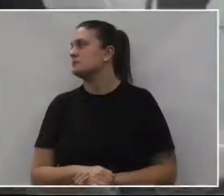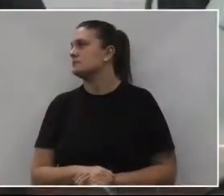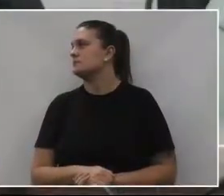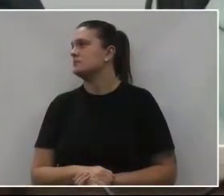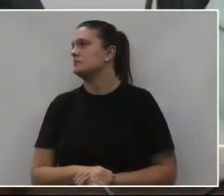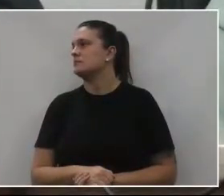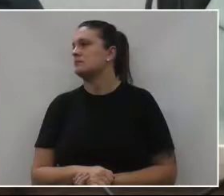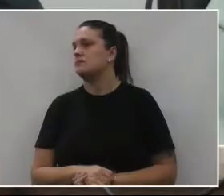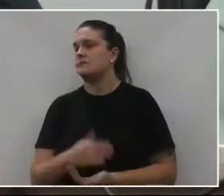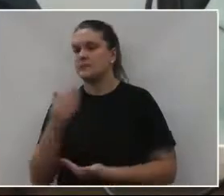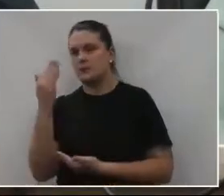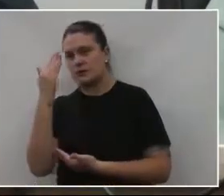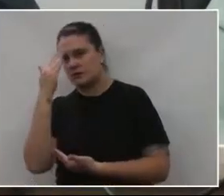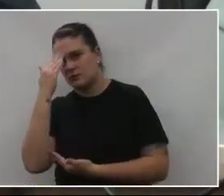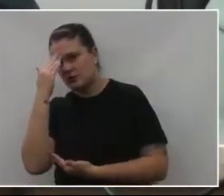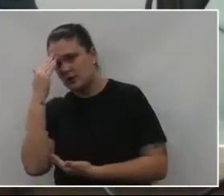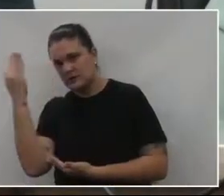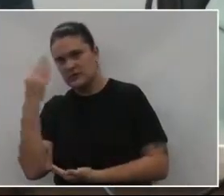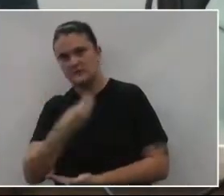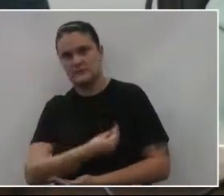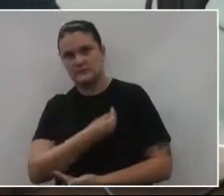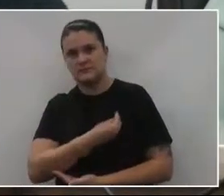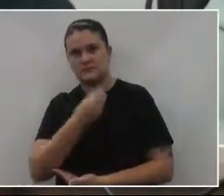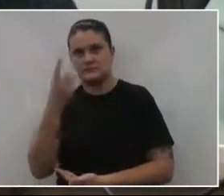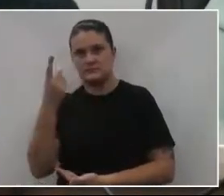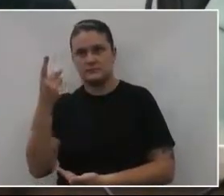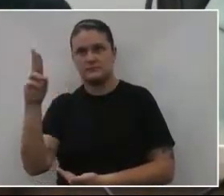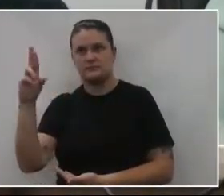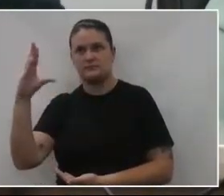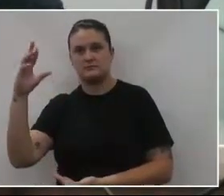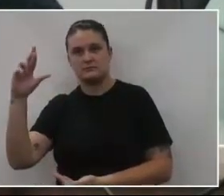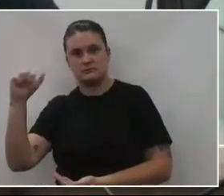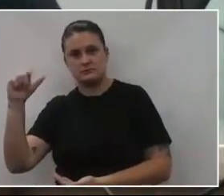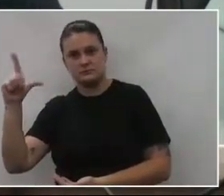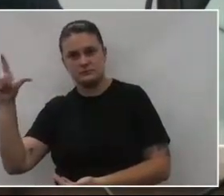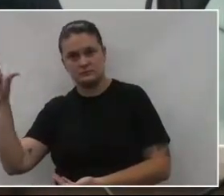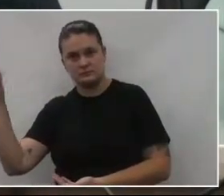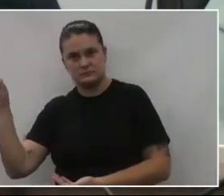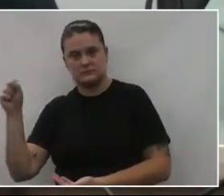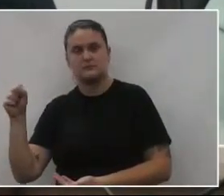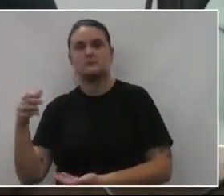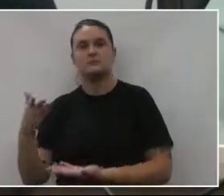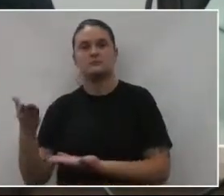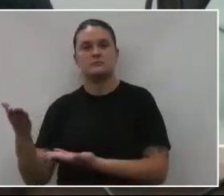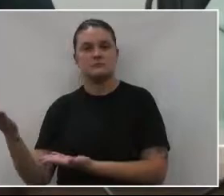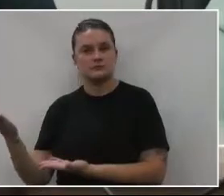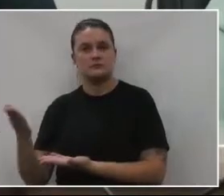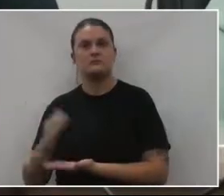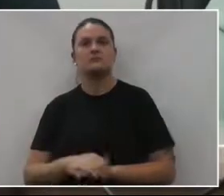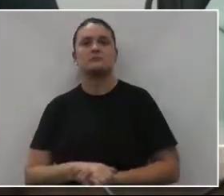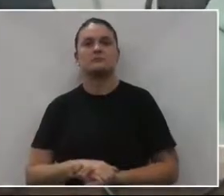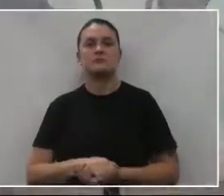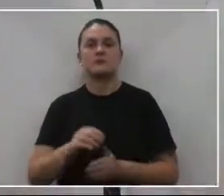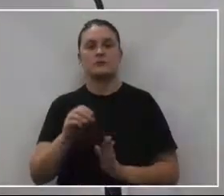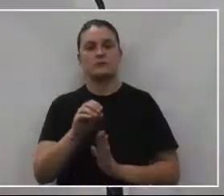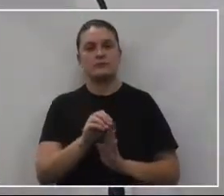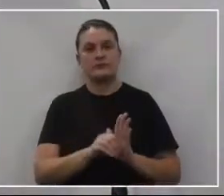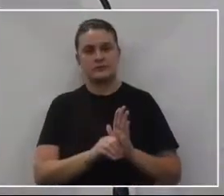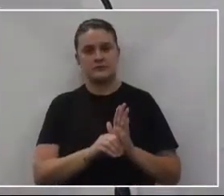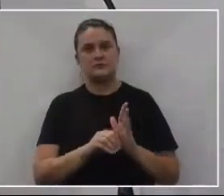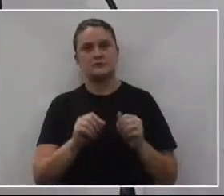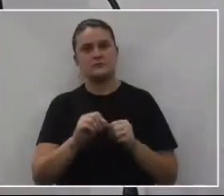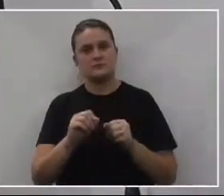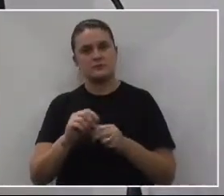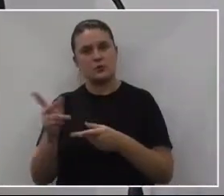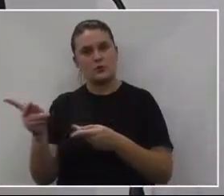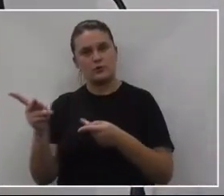Quero mais uma vez agradecer a presença do Dr. Carlos, dizer que também de pronto já vamos colocar um ofício fazendo o